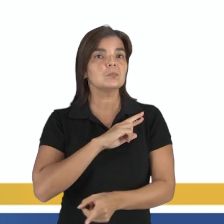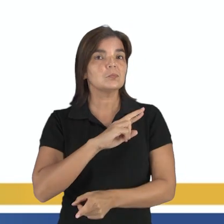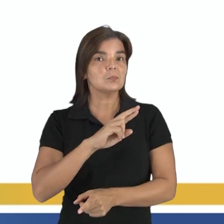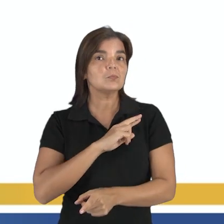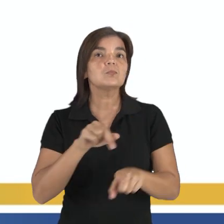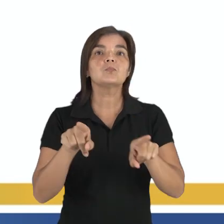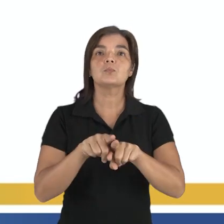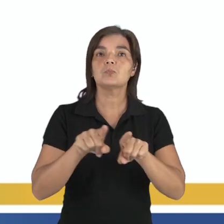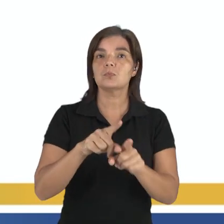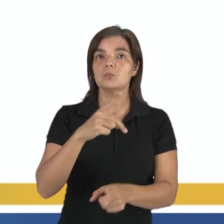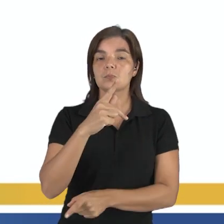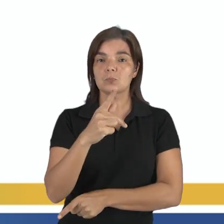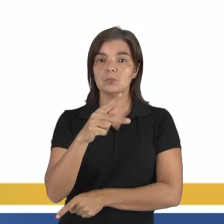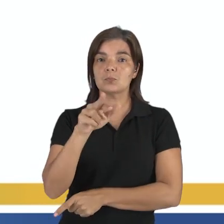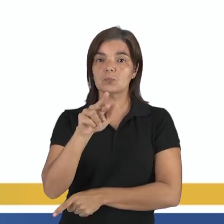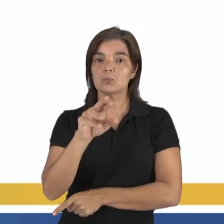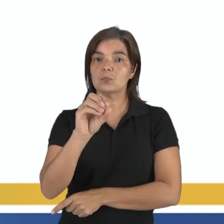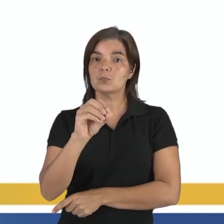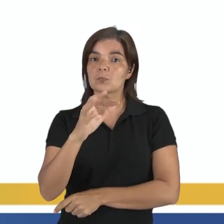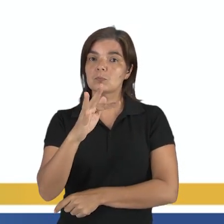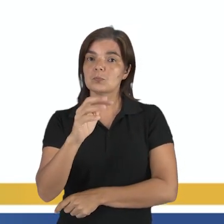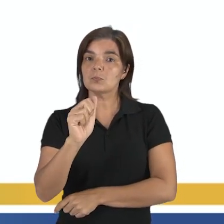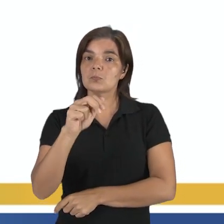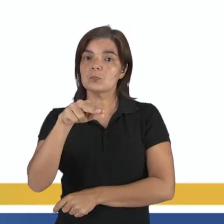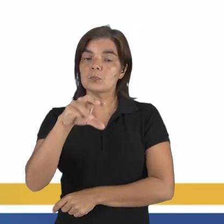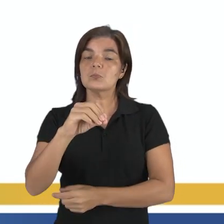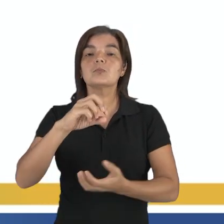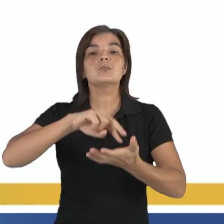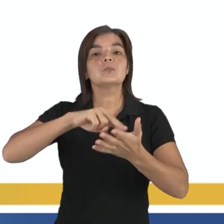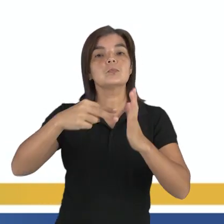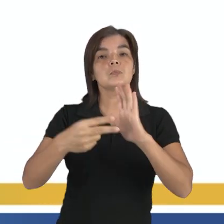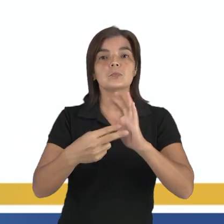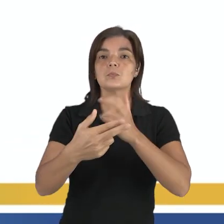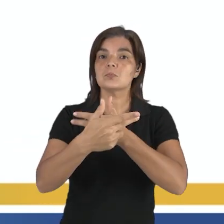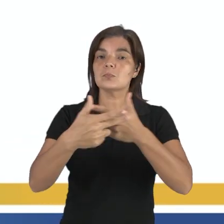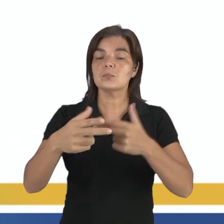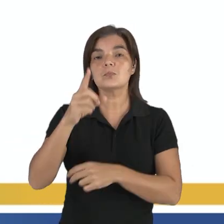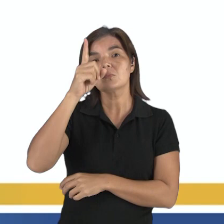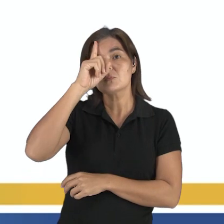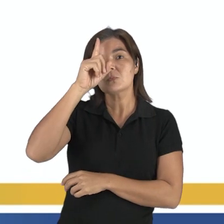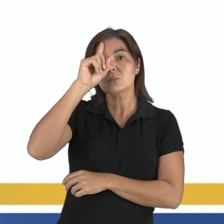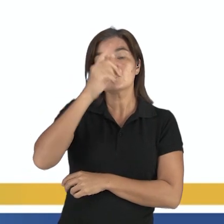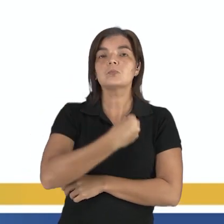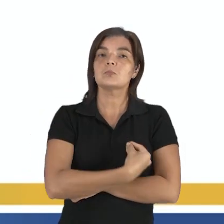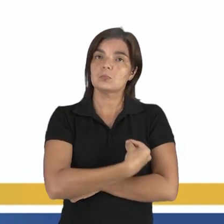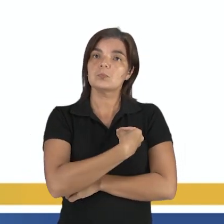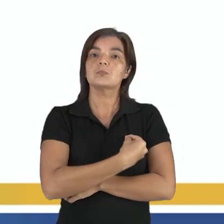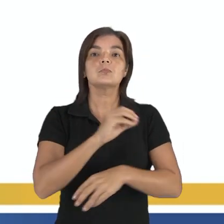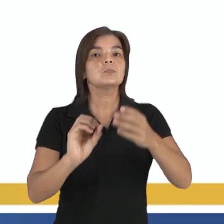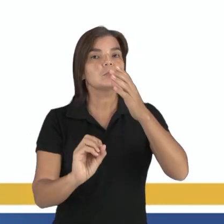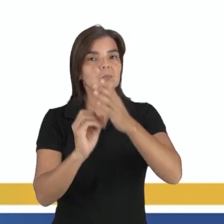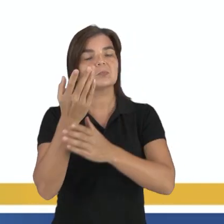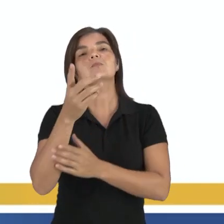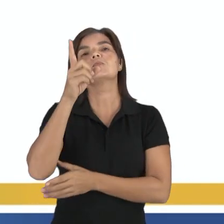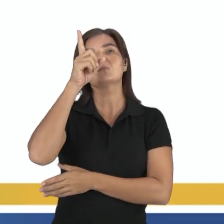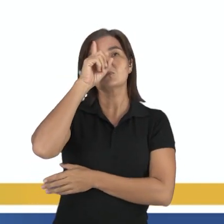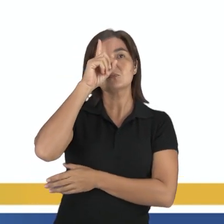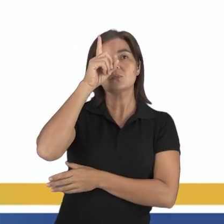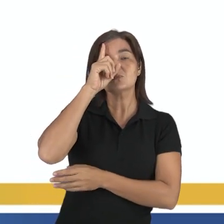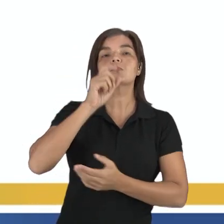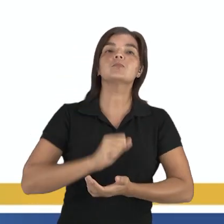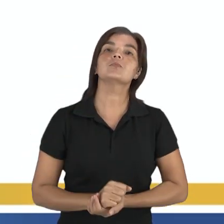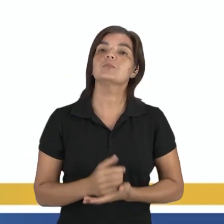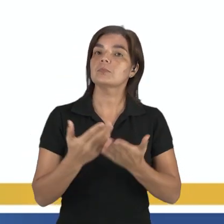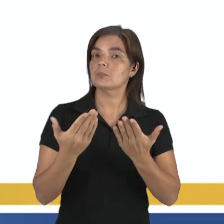religioso e profano. Quando a gente fala em profano, gente, nós estamos falando de coisas do dia a dia, coisas que acontecem no dia a